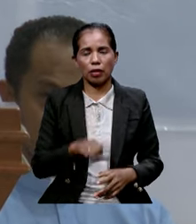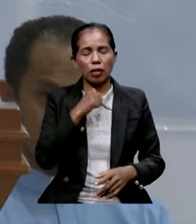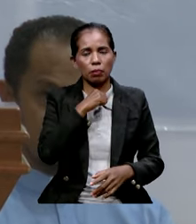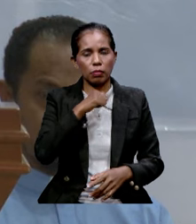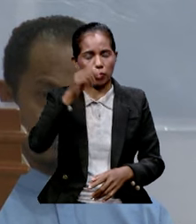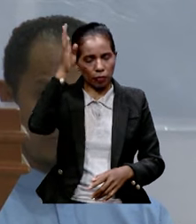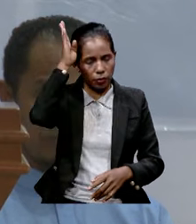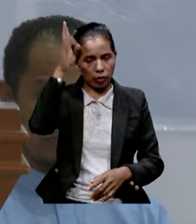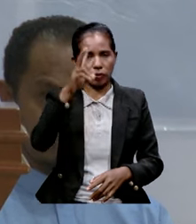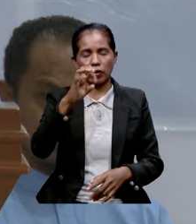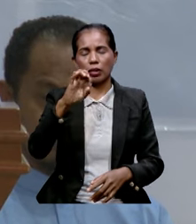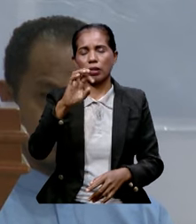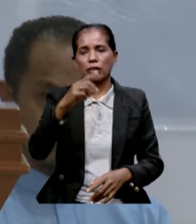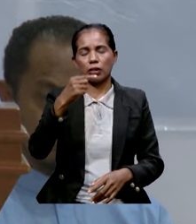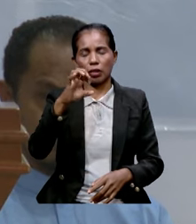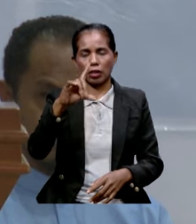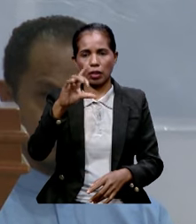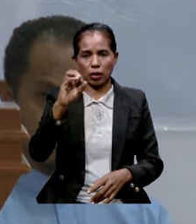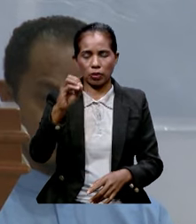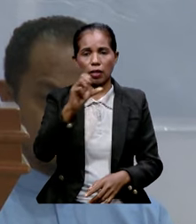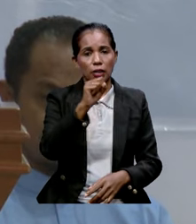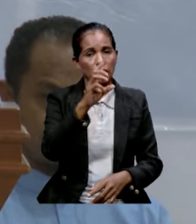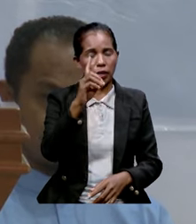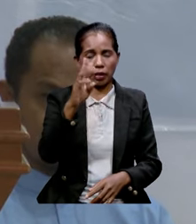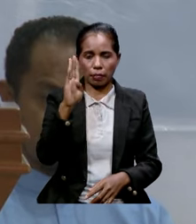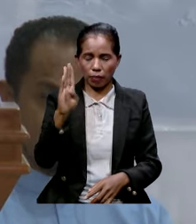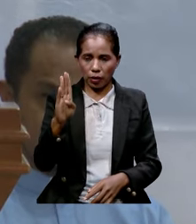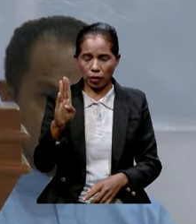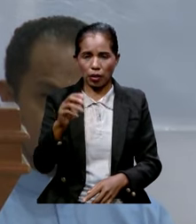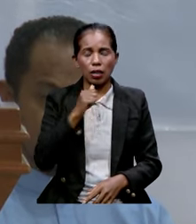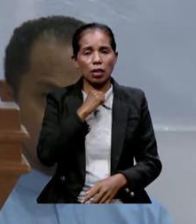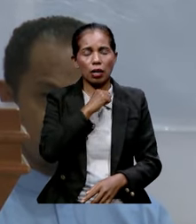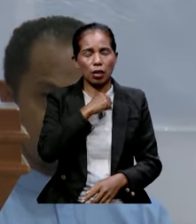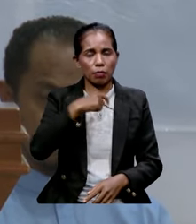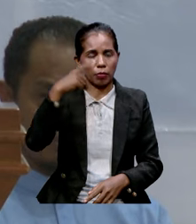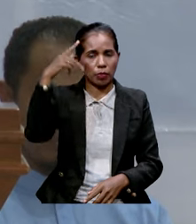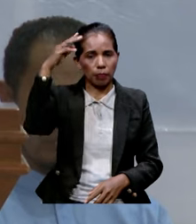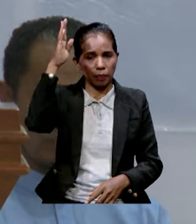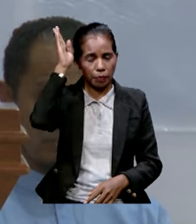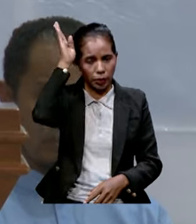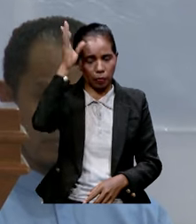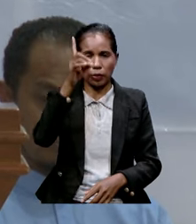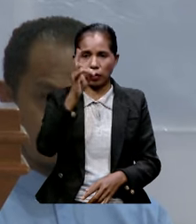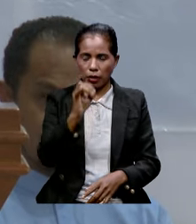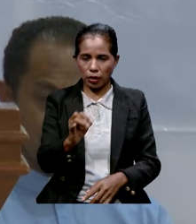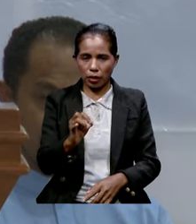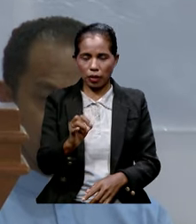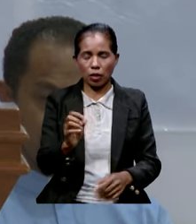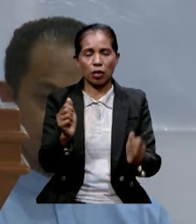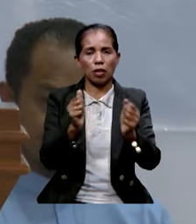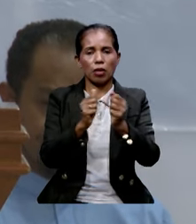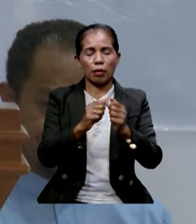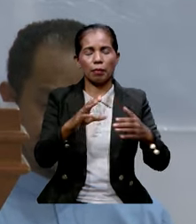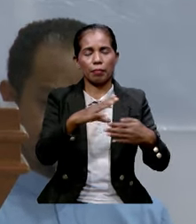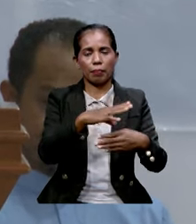Cardeal, do Carmo da Silva, SDB, Arcebispo Metropolita de Dili, pro-presidente da